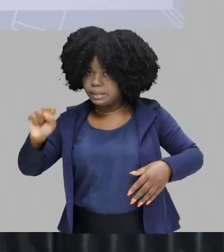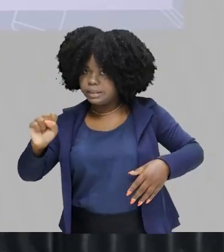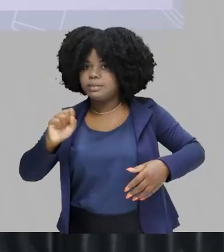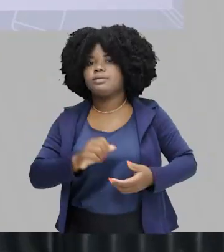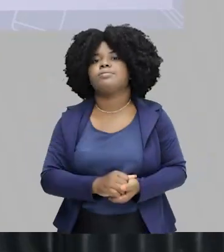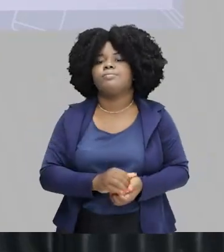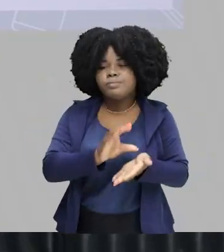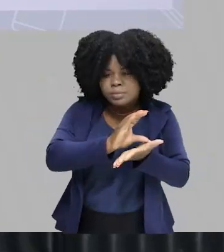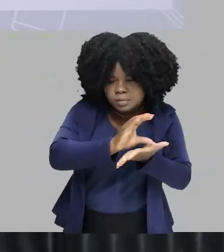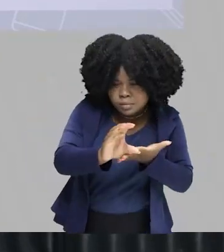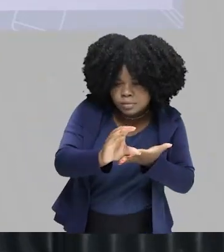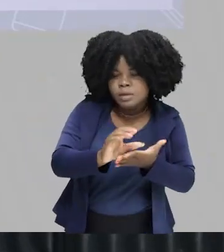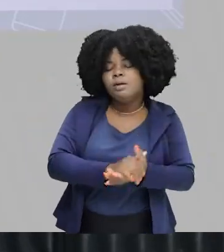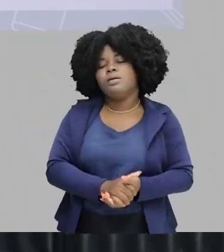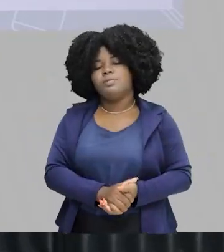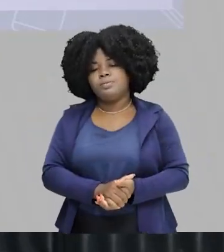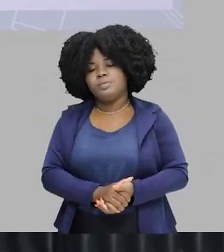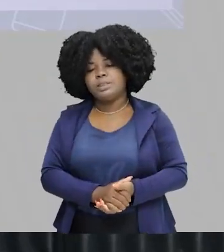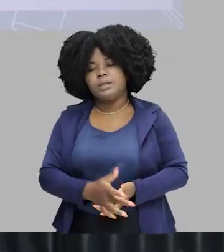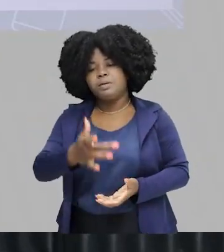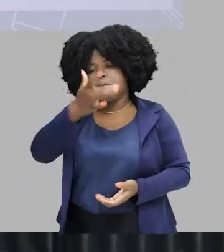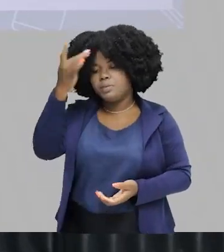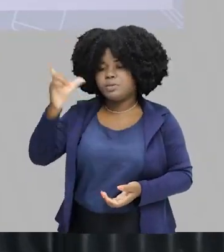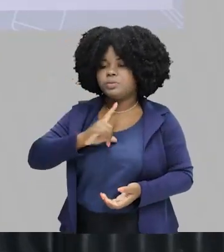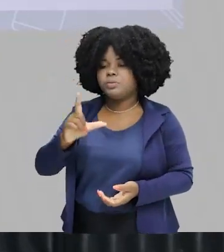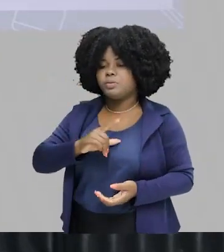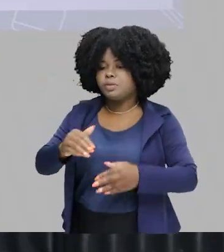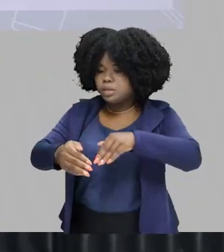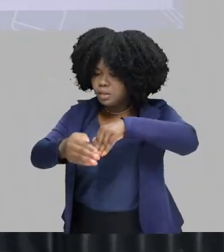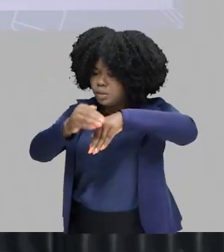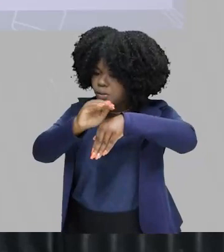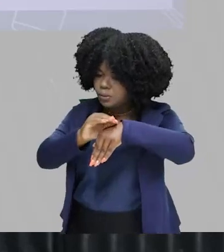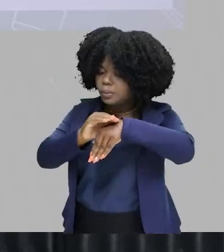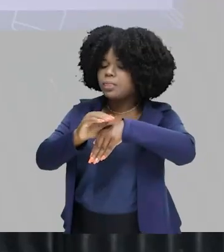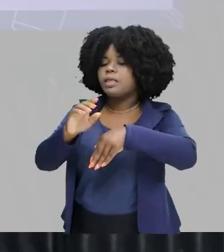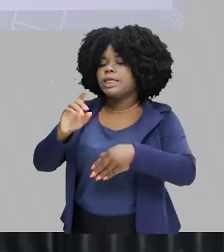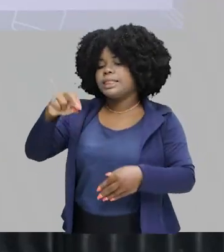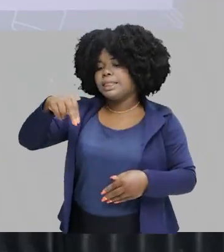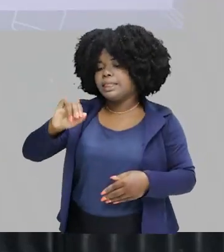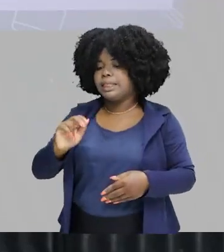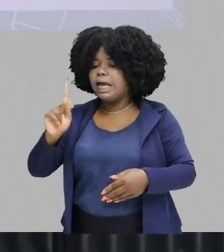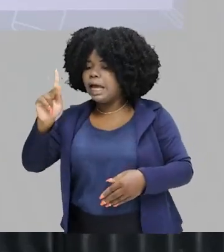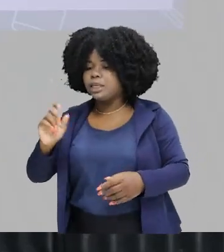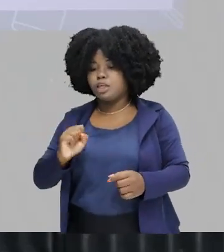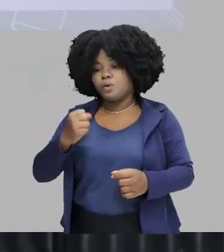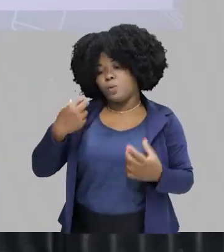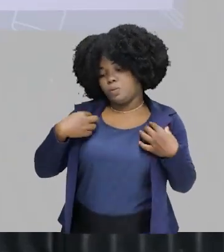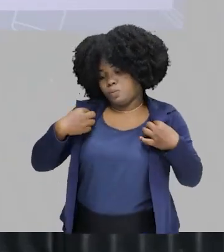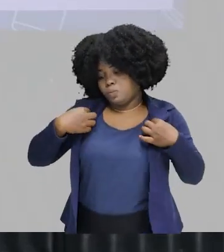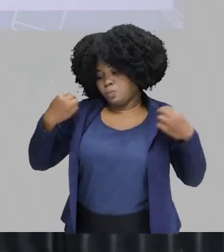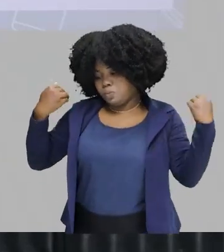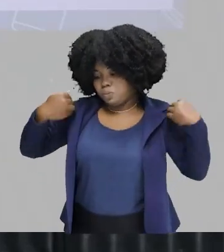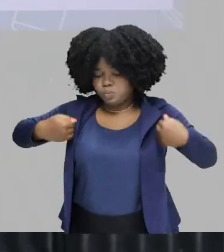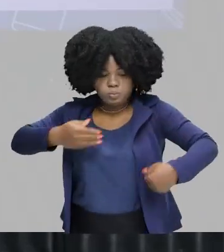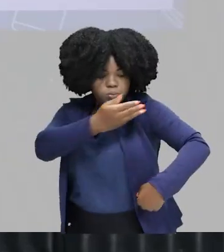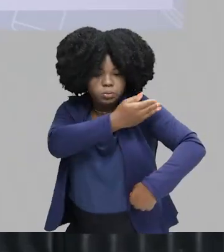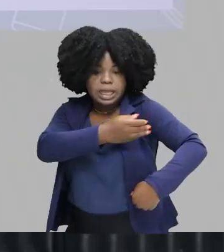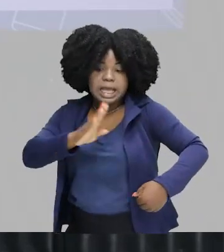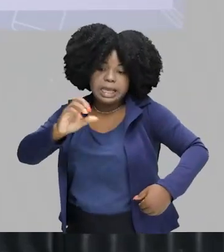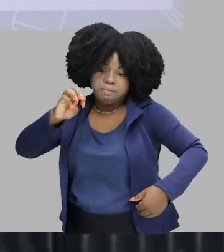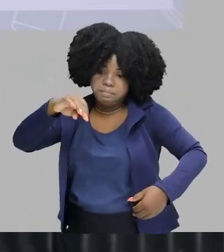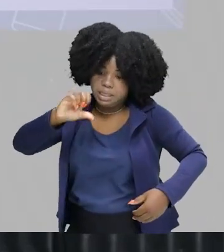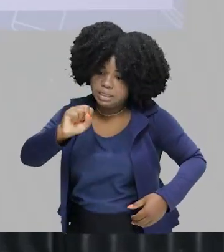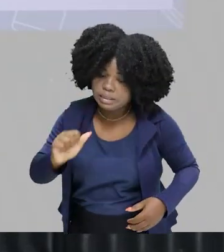logo. Né? Então a pessoa tem um tênis com aquele logo da Nike, ou uma camisa da Adidas, para citar alguns exemplos. Isso confere àquela pessoa, na visão